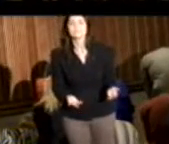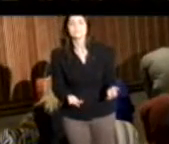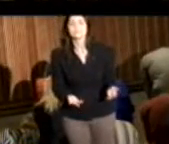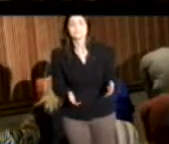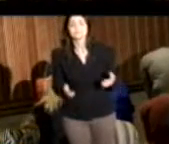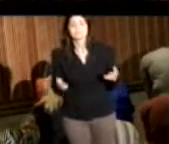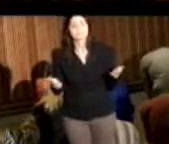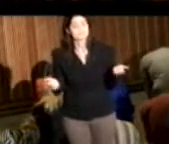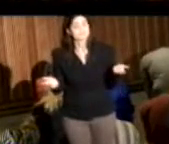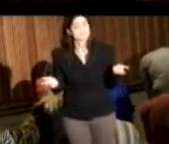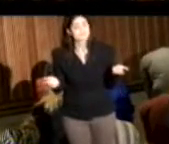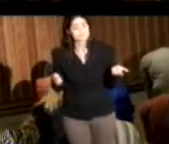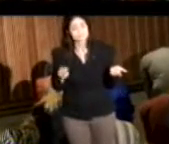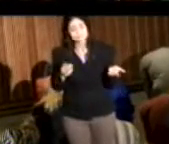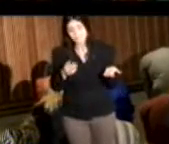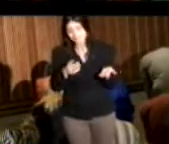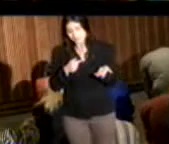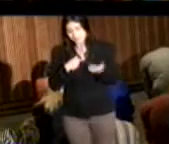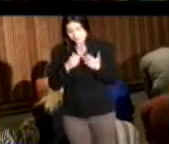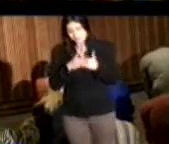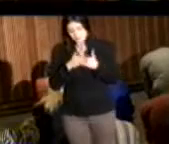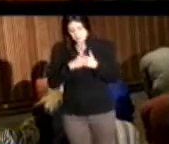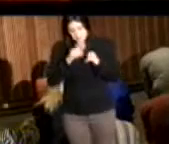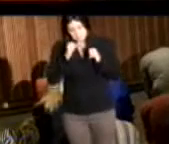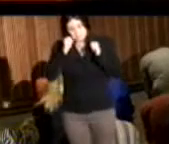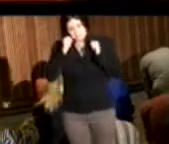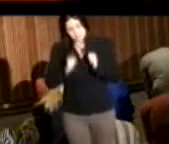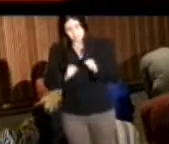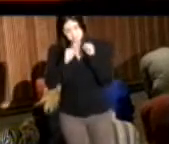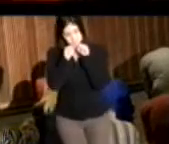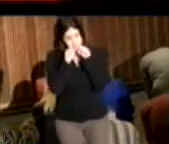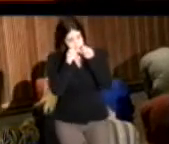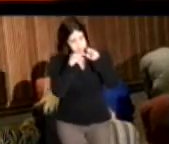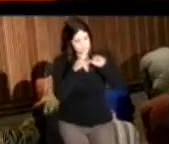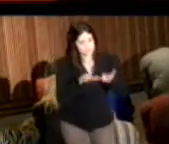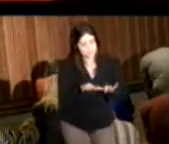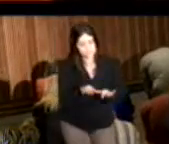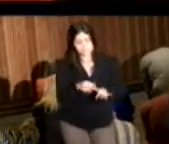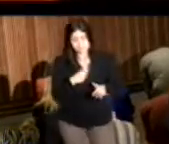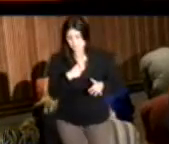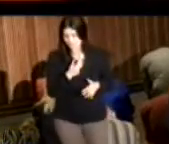eu não tenho poder para abençoá-las, Senhor.